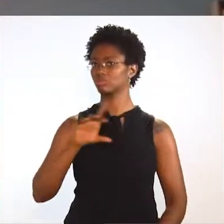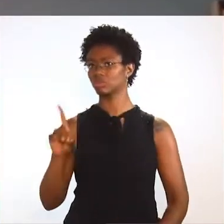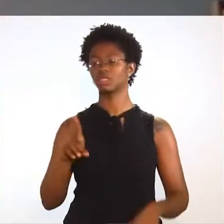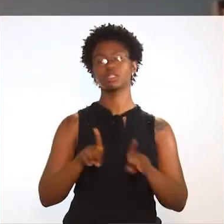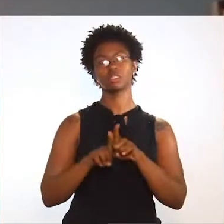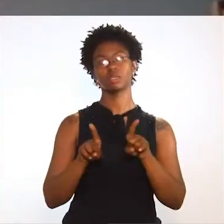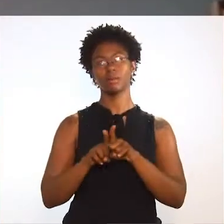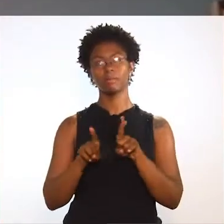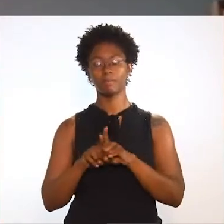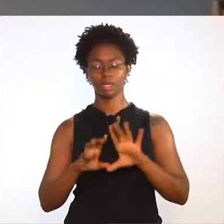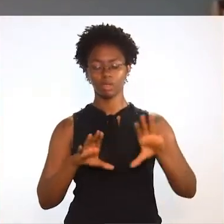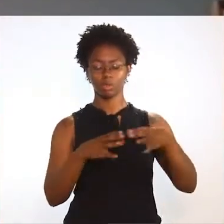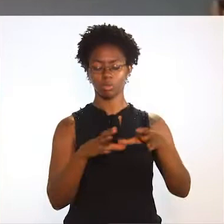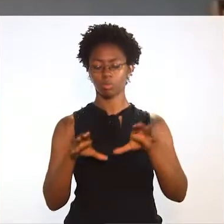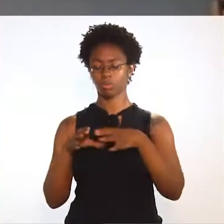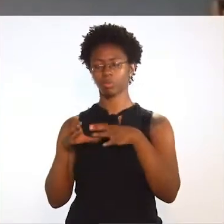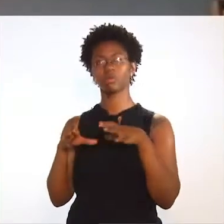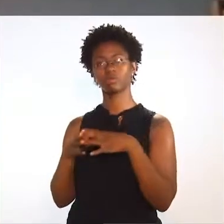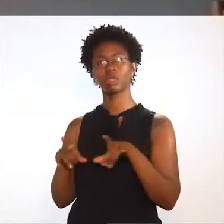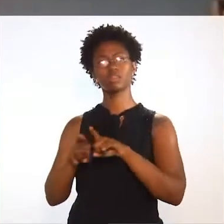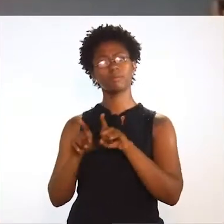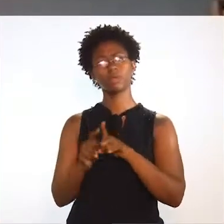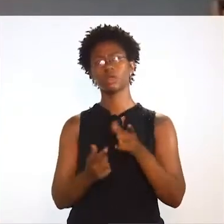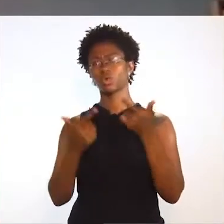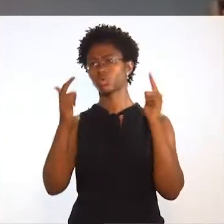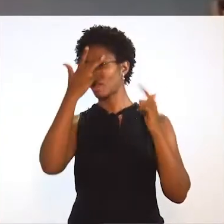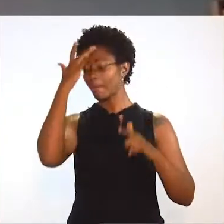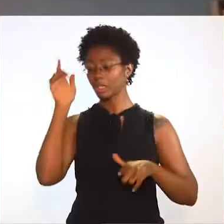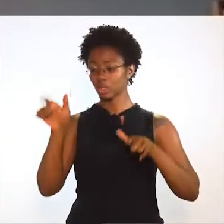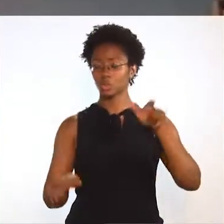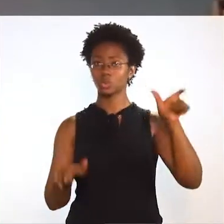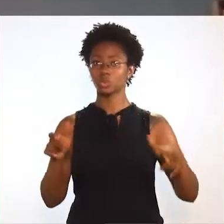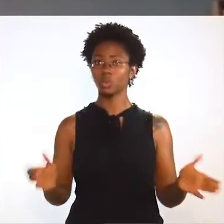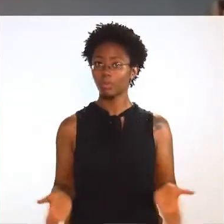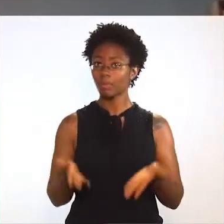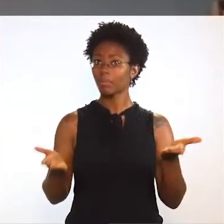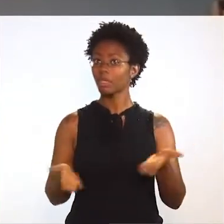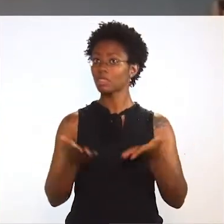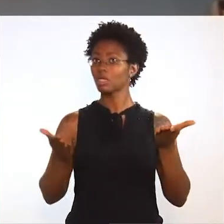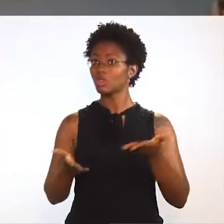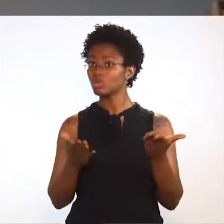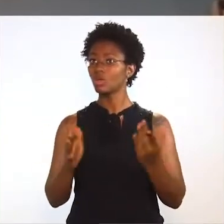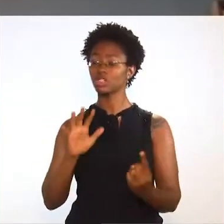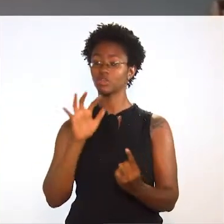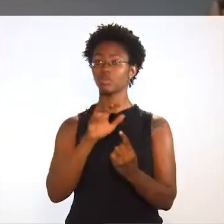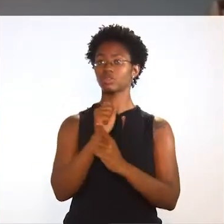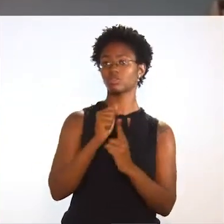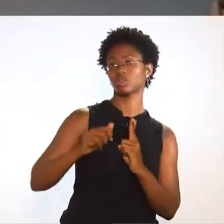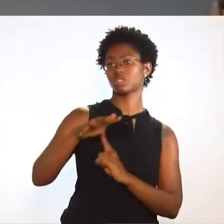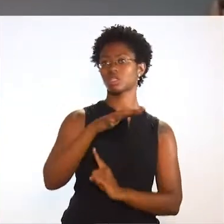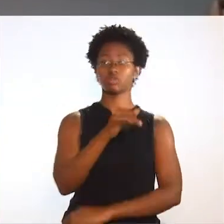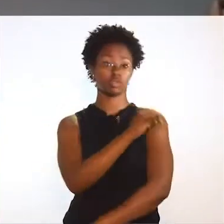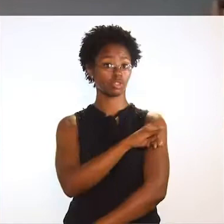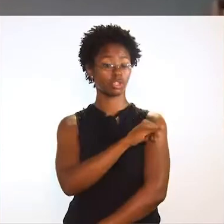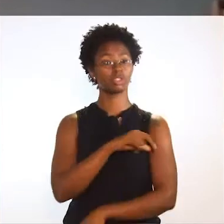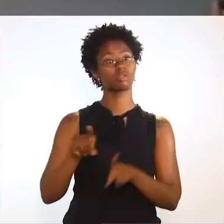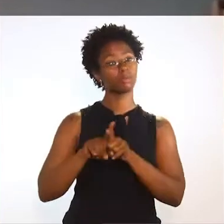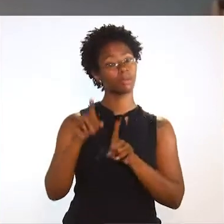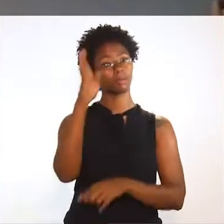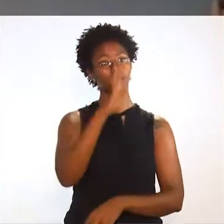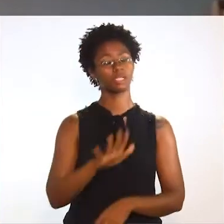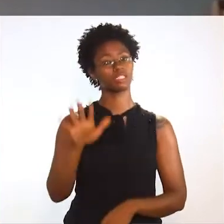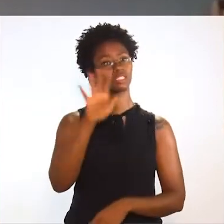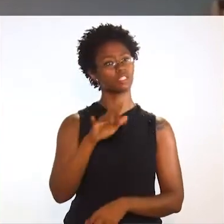instituições intermediárias, né, e fomentadoras dos negócios de impacto social aqui no estado do Rio de Janeiro e no Brasil.